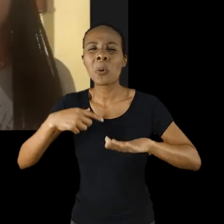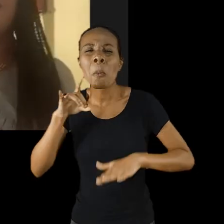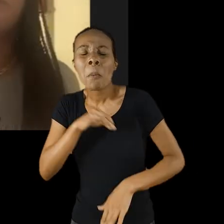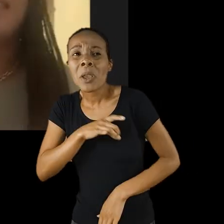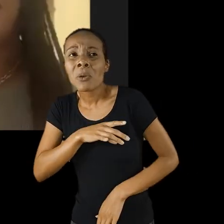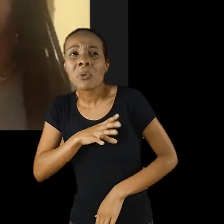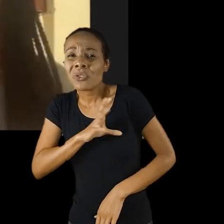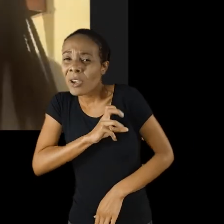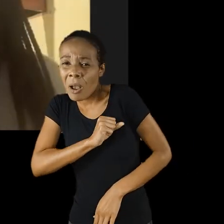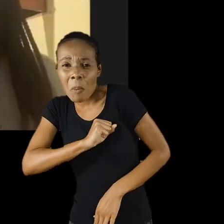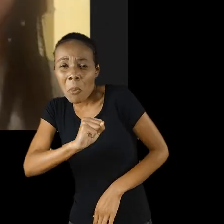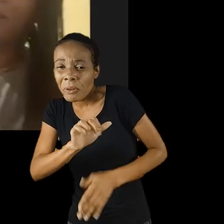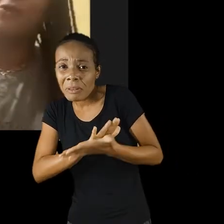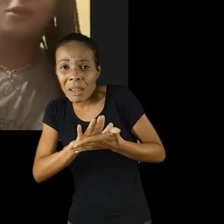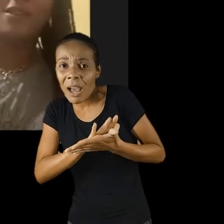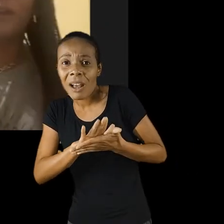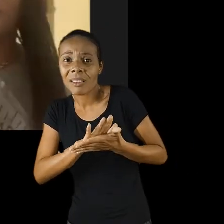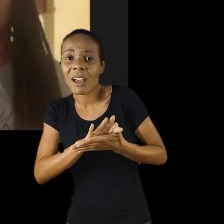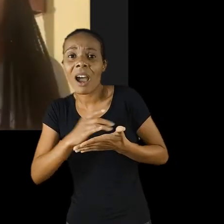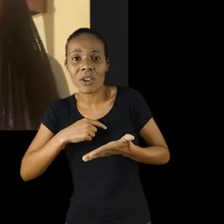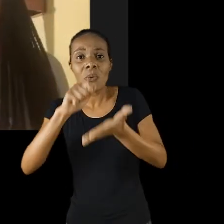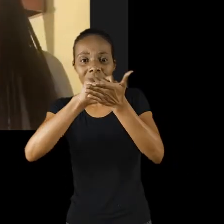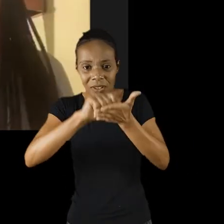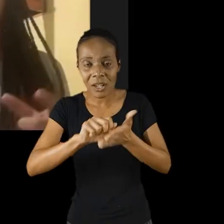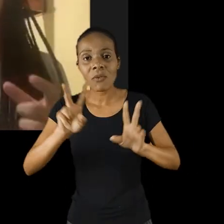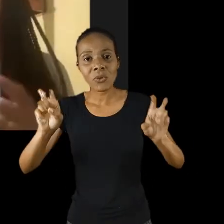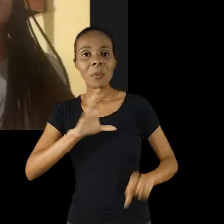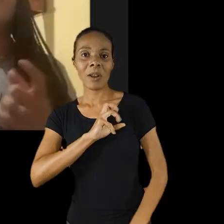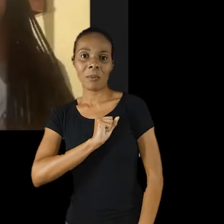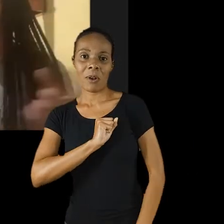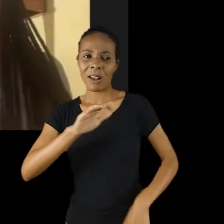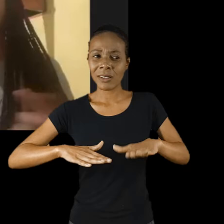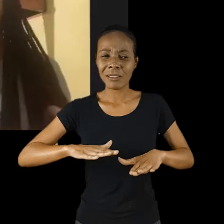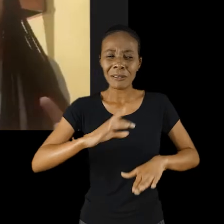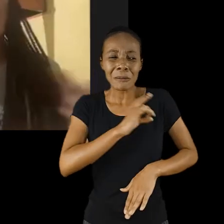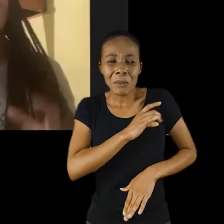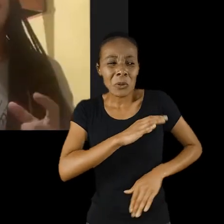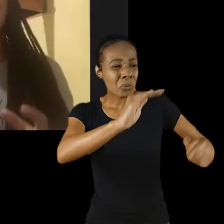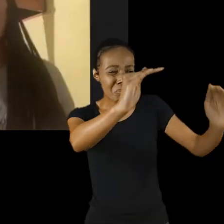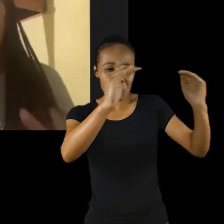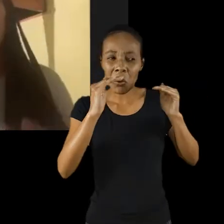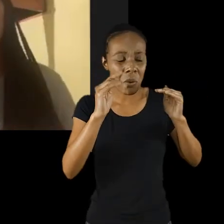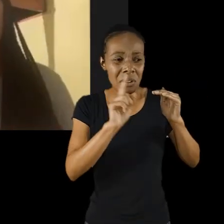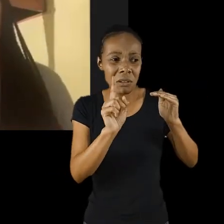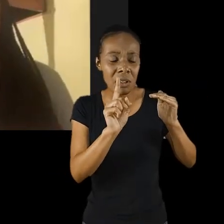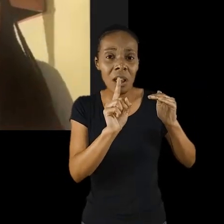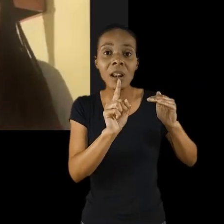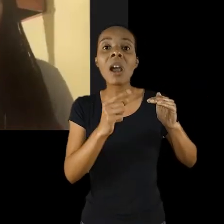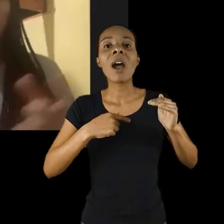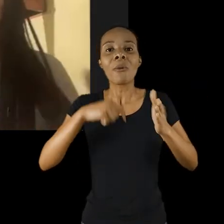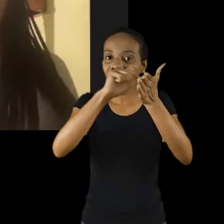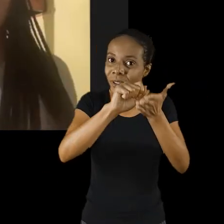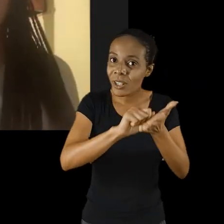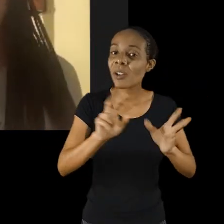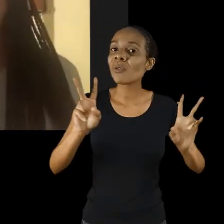ser respeitada, eu escrevo sobre respeito. Isso é uma coisa que eu demorei muito para perceber, sabe? Que eu fazia, já era muito natural. E é